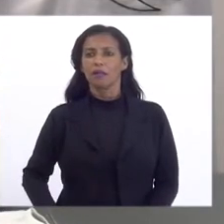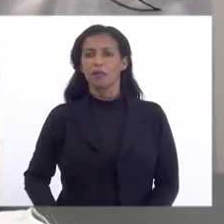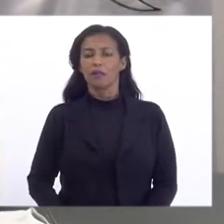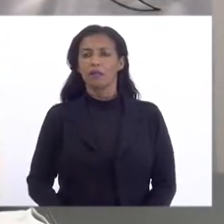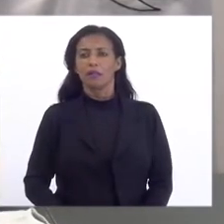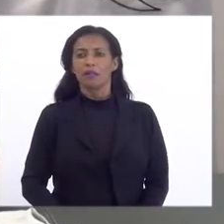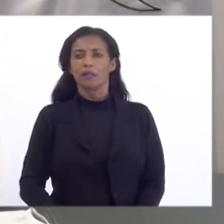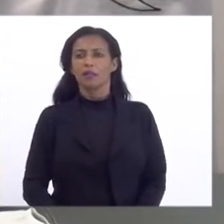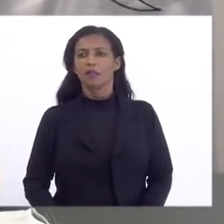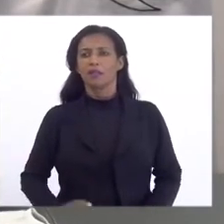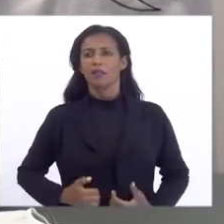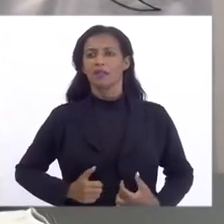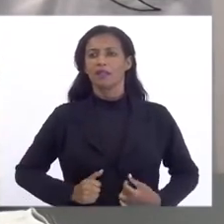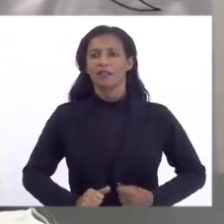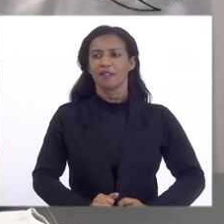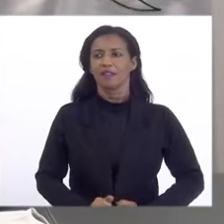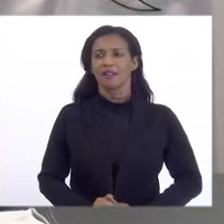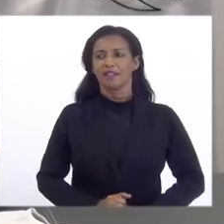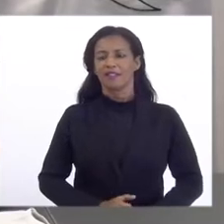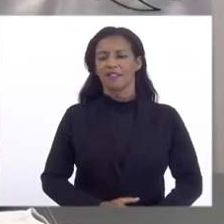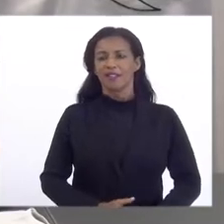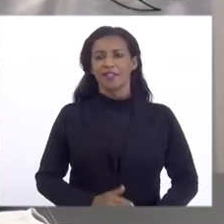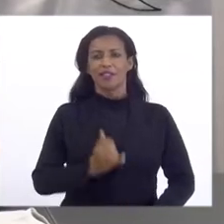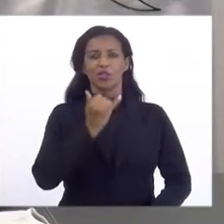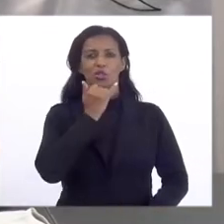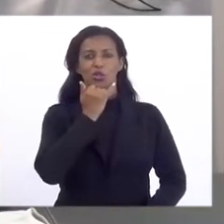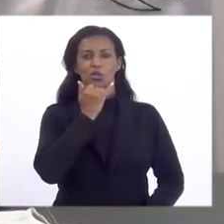Ah, eu achei que ele era membro suplente, desculpe.